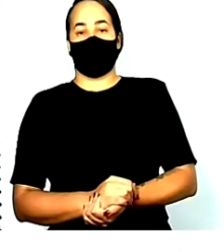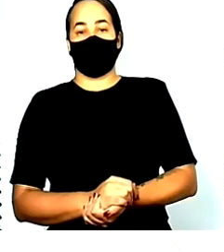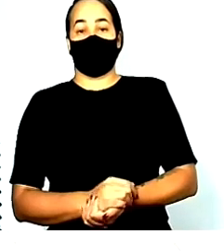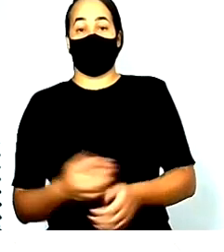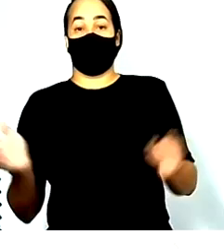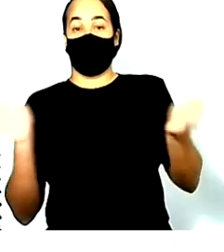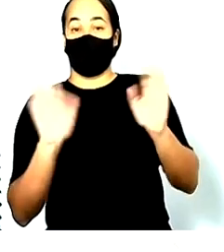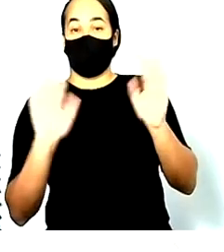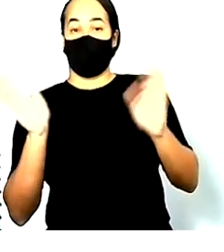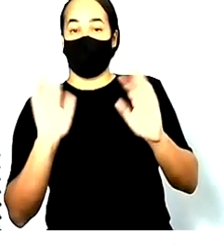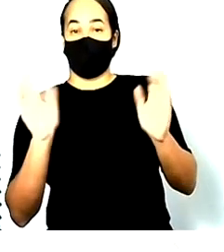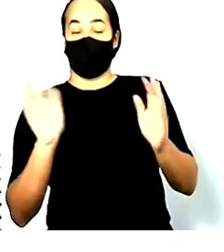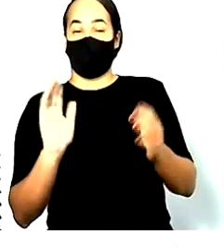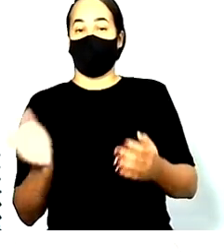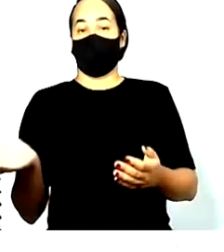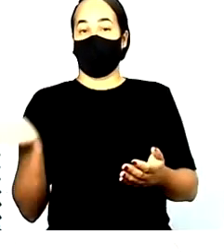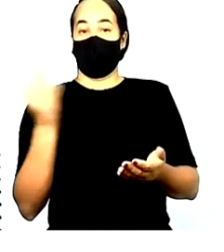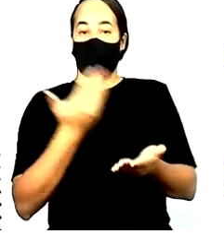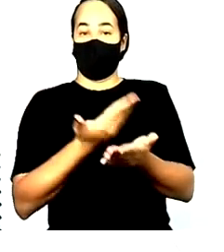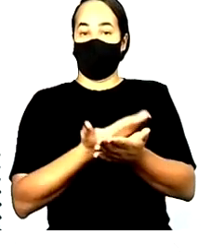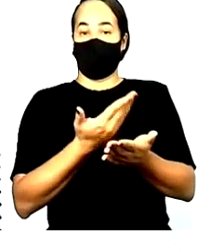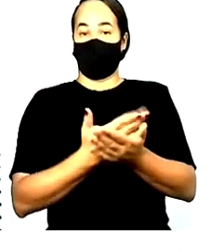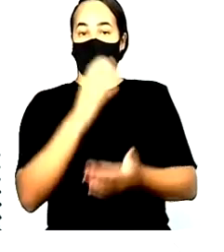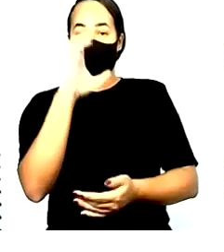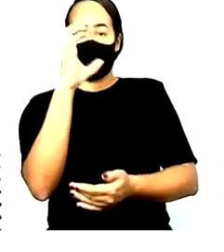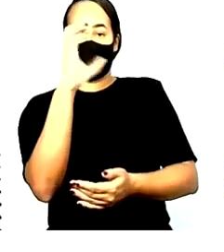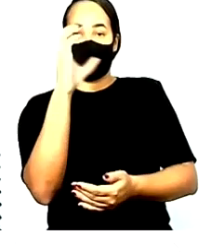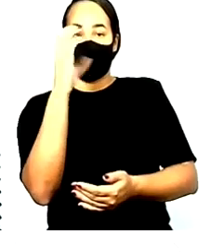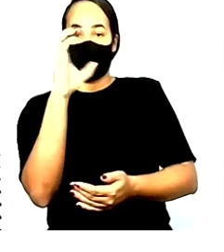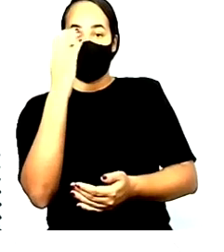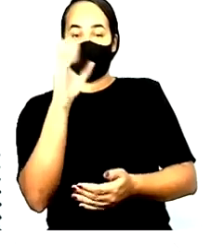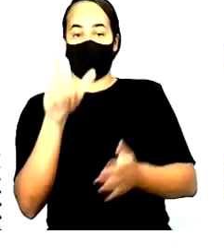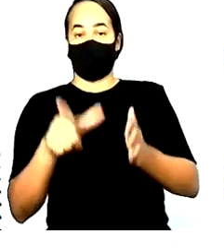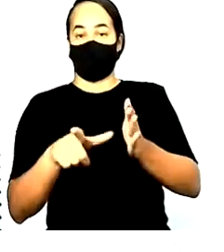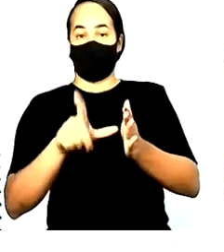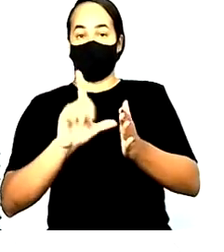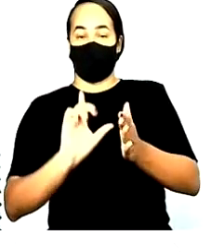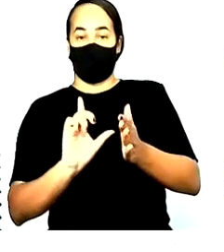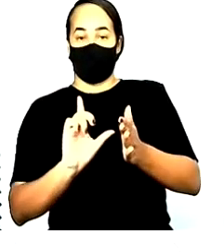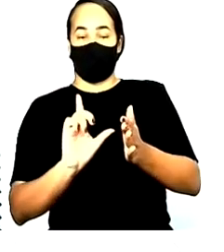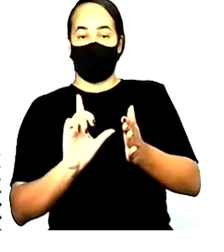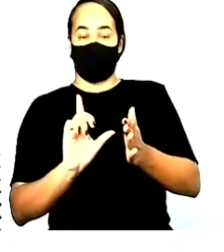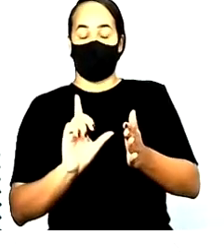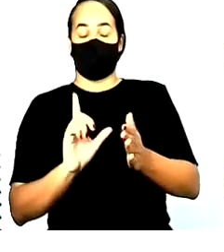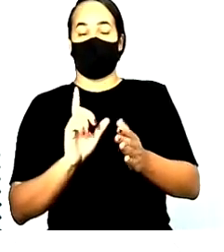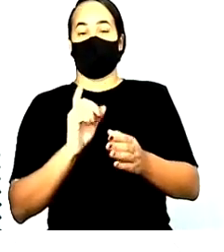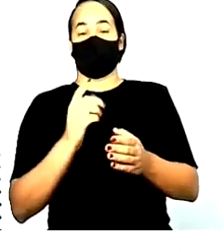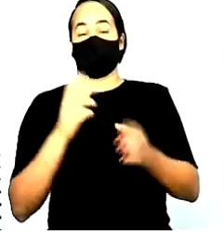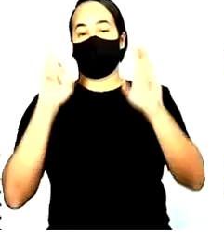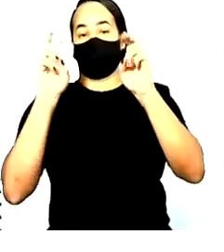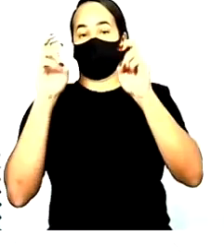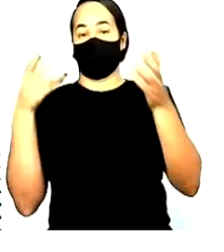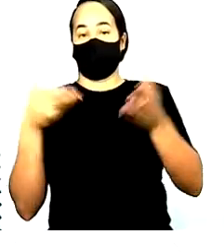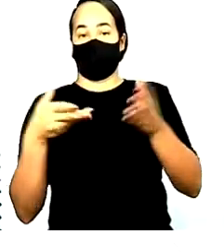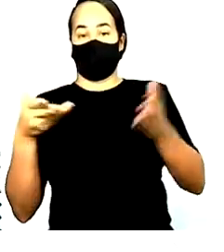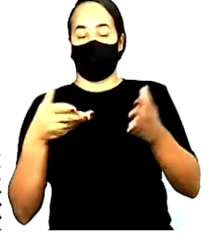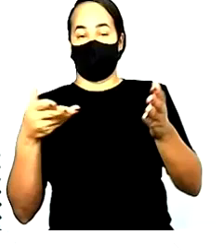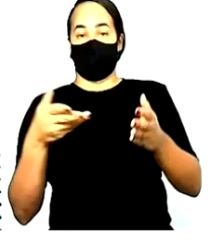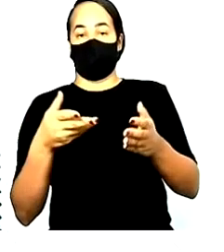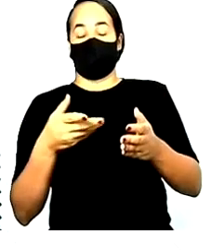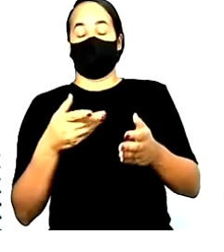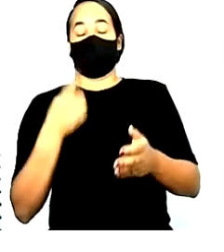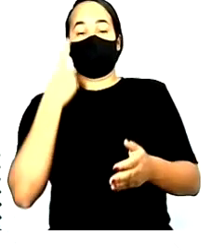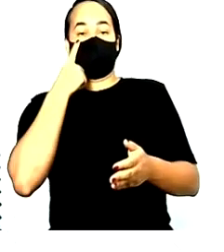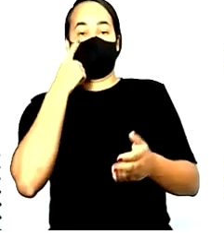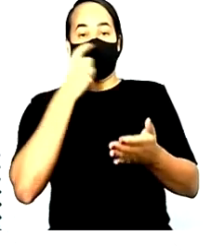E aí, pessoal, vamos para mais uma aula de ciências. Mas antes de a gente começar no tema de hoje, no que a gente vai estudar hoje, a gente vai